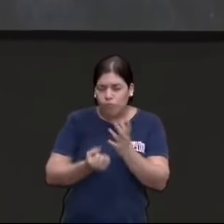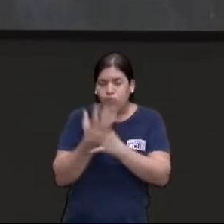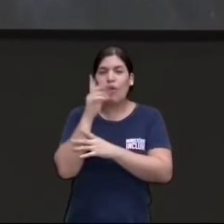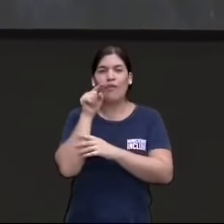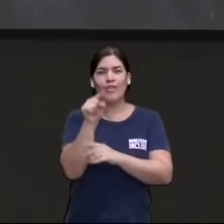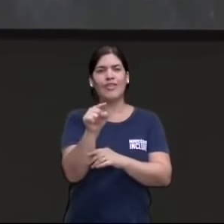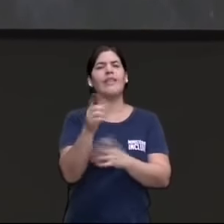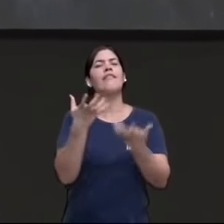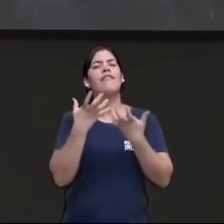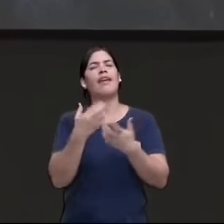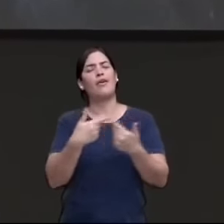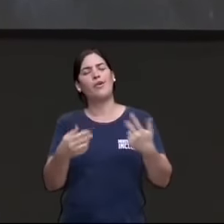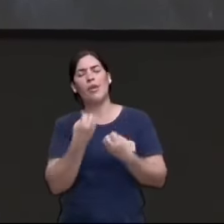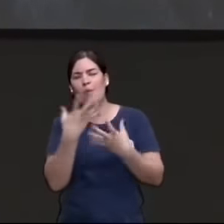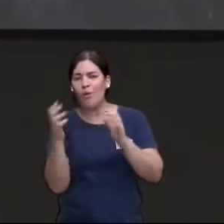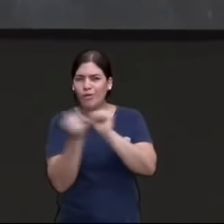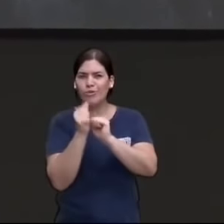com você.